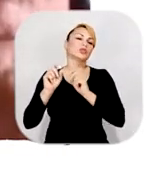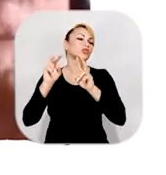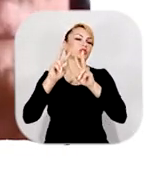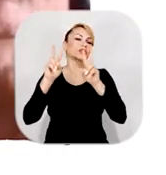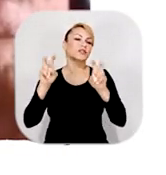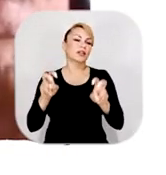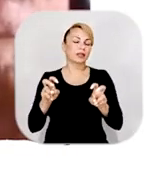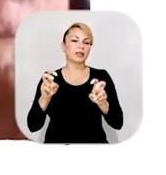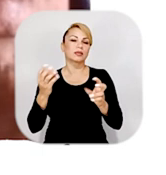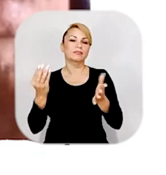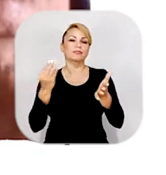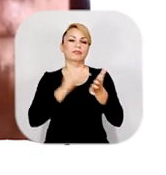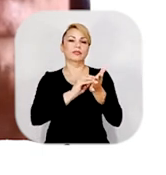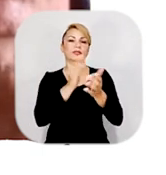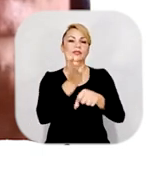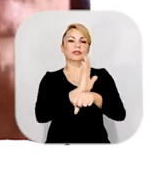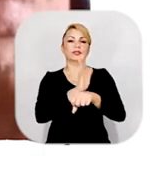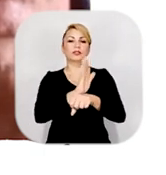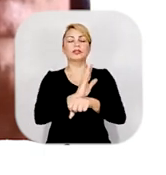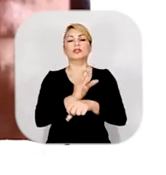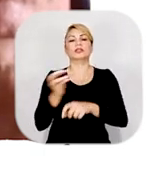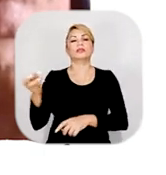memória e ver com